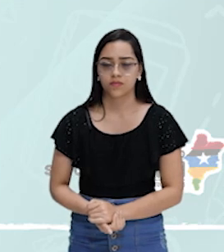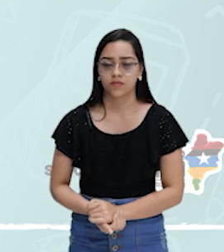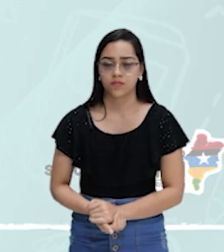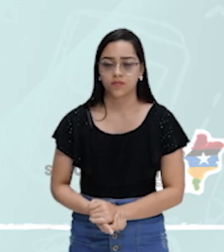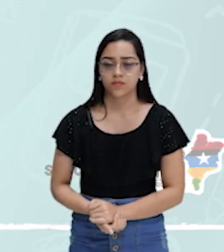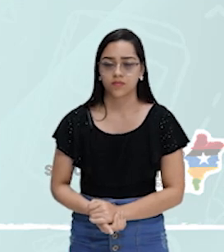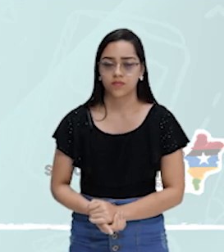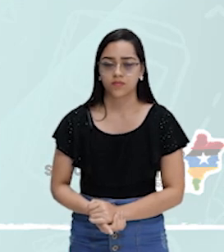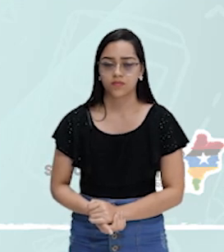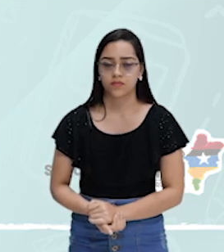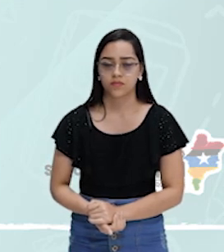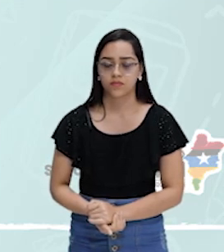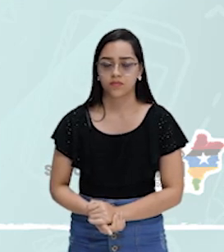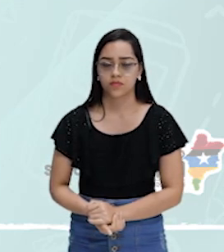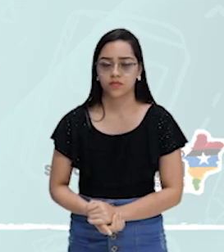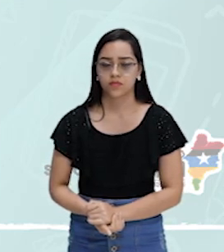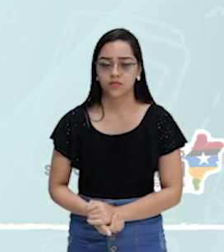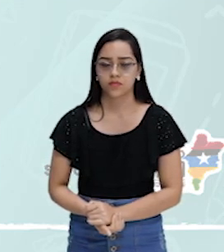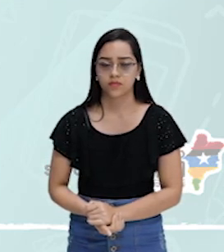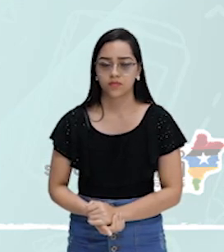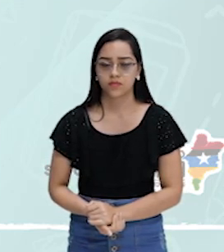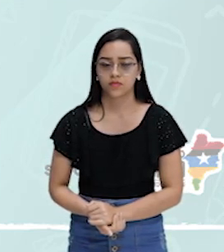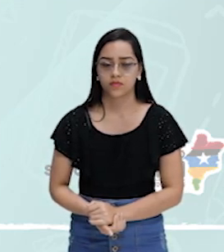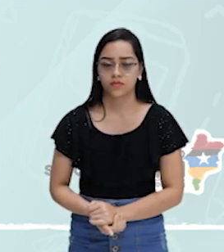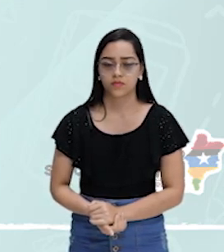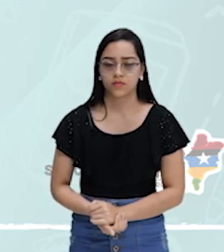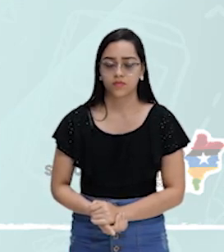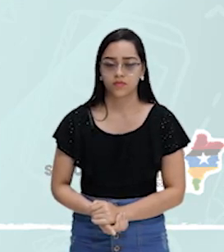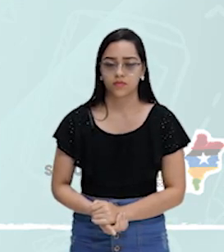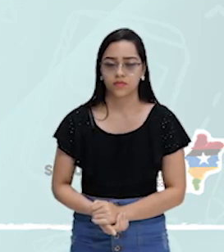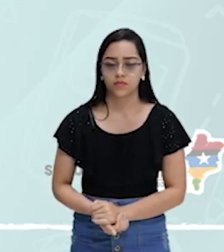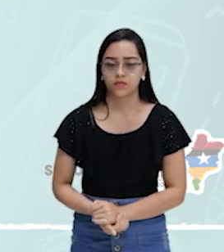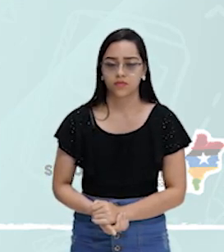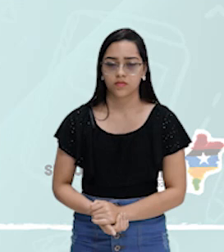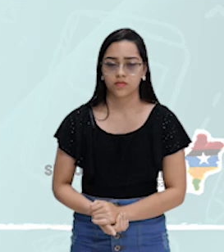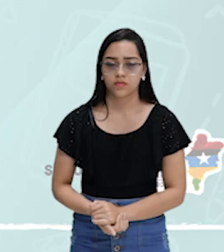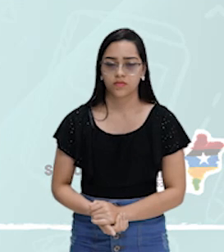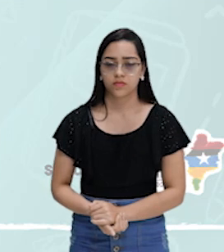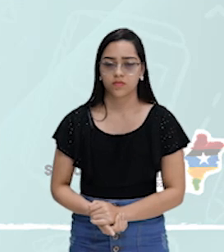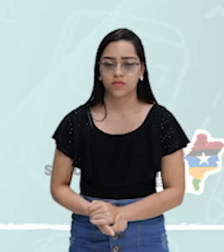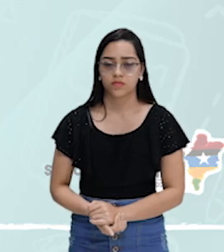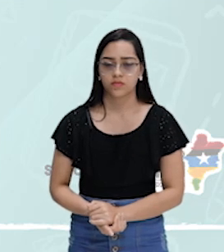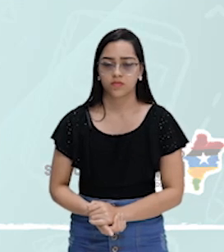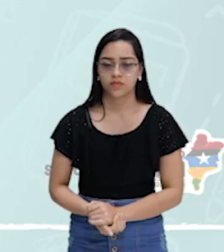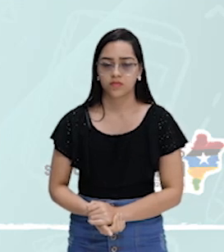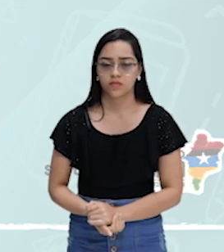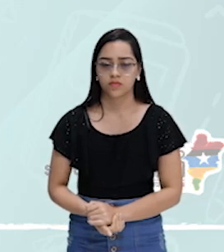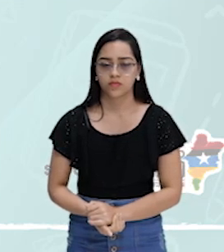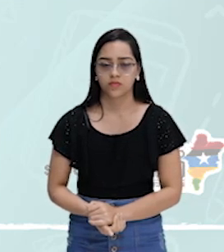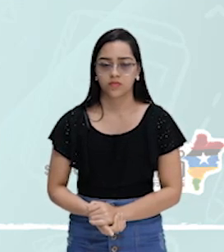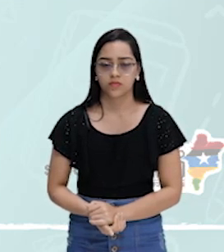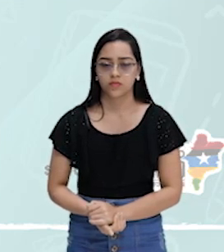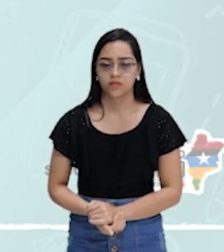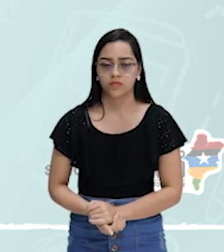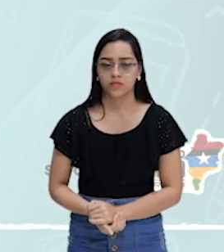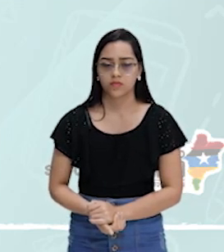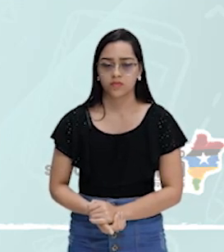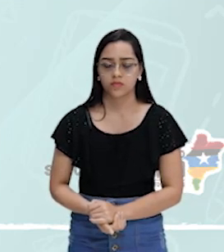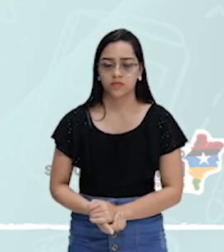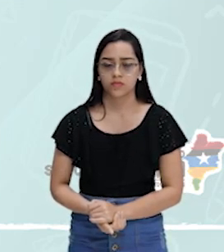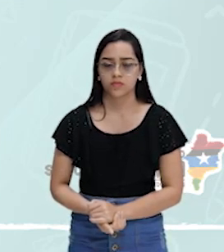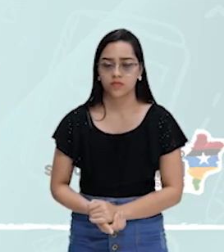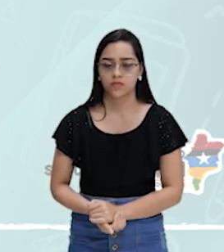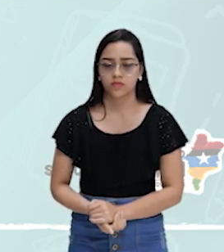quê? Porque contrariava o pensamento que vinha sendo defendido até então, como eu já falei, o criacionismo. Dessa forma,